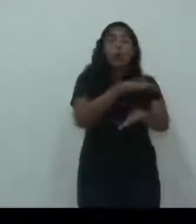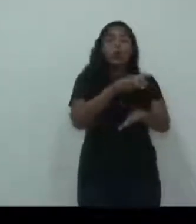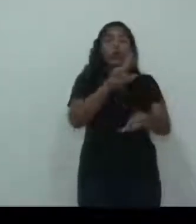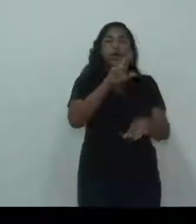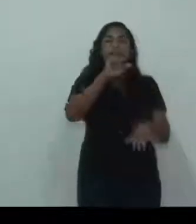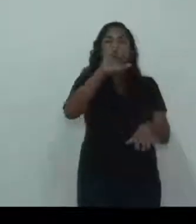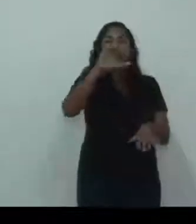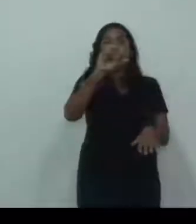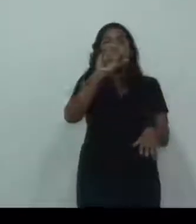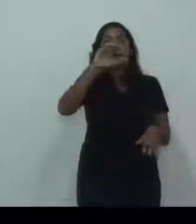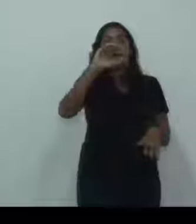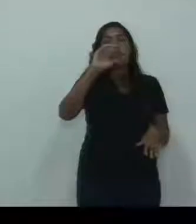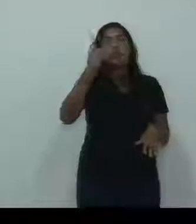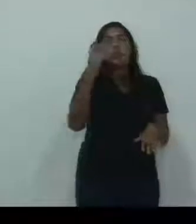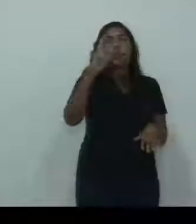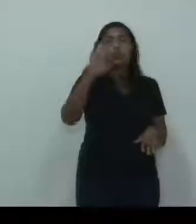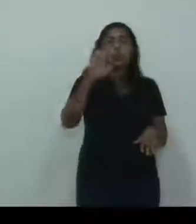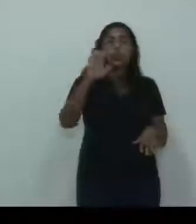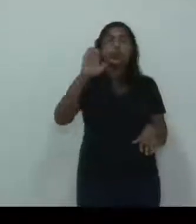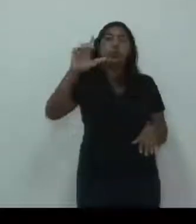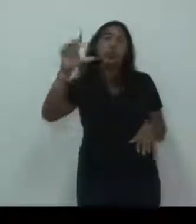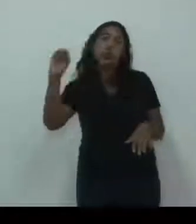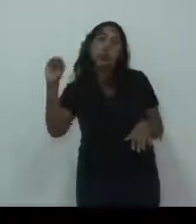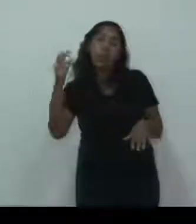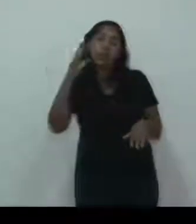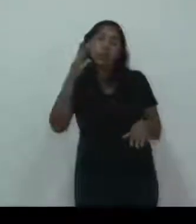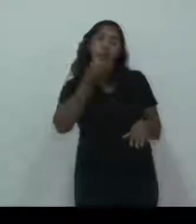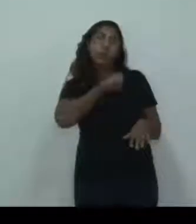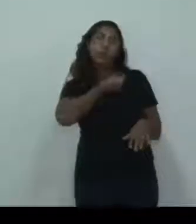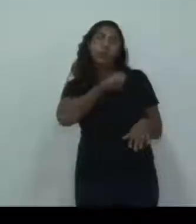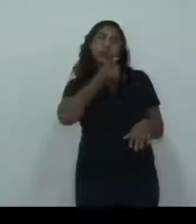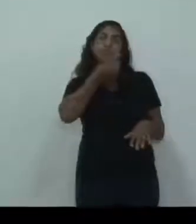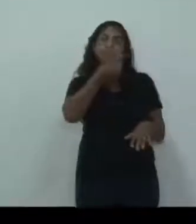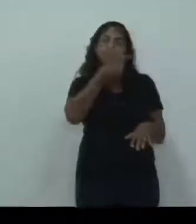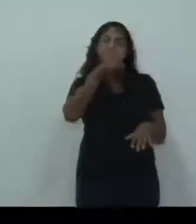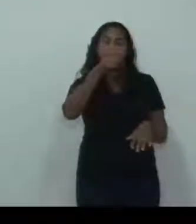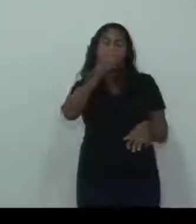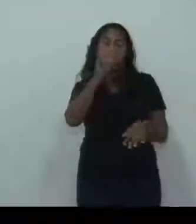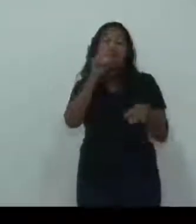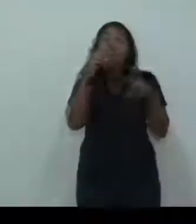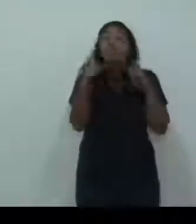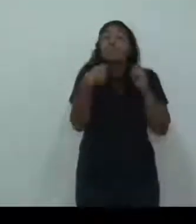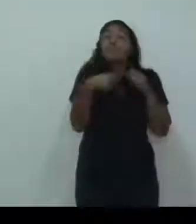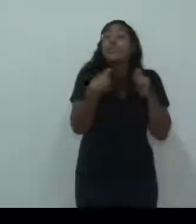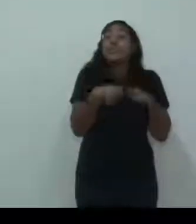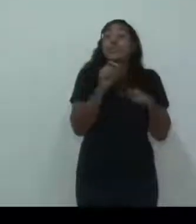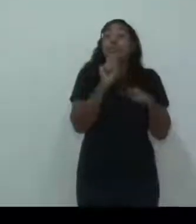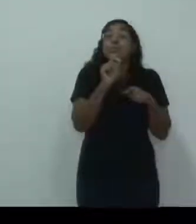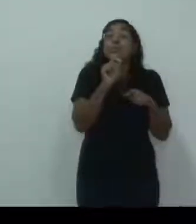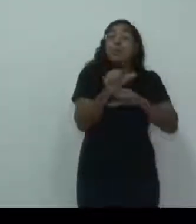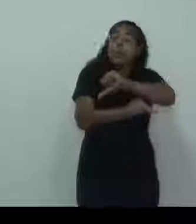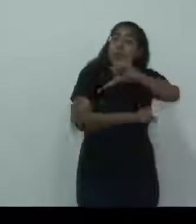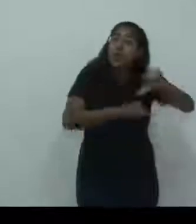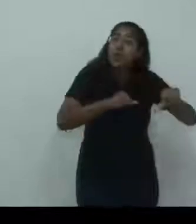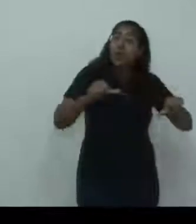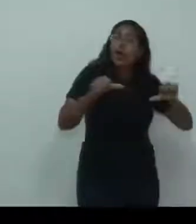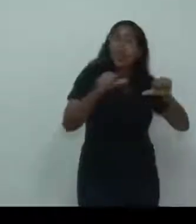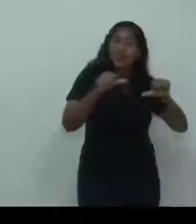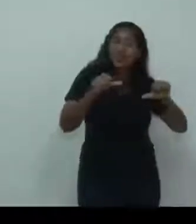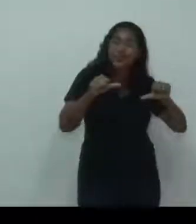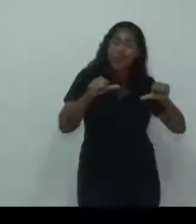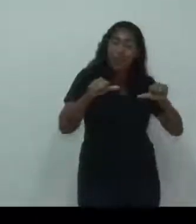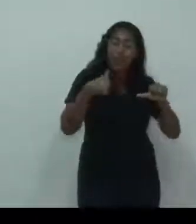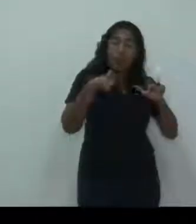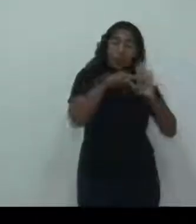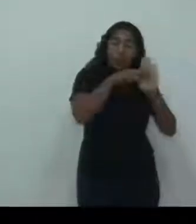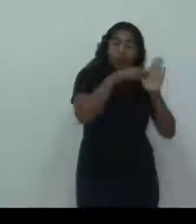pedi para fazer uma análise, porque a indicação, ela mostra que quem tenta atravessar ali, mais para frente, na altura